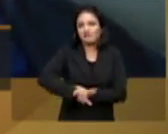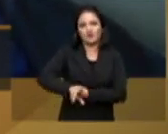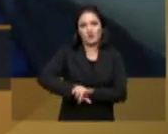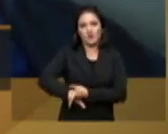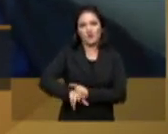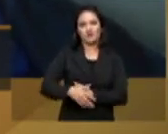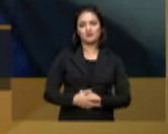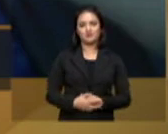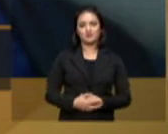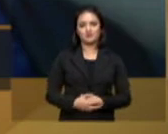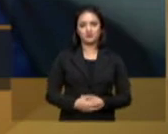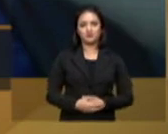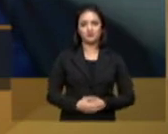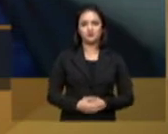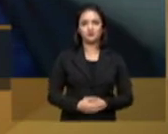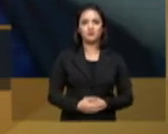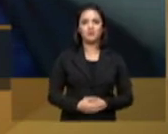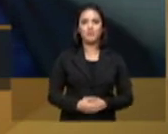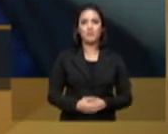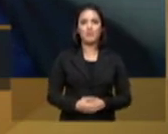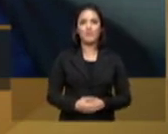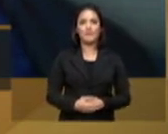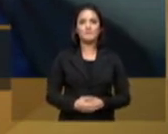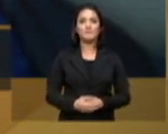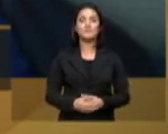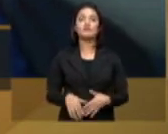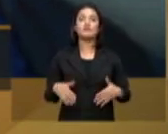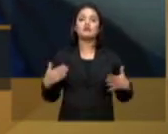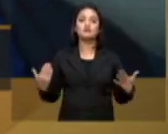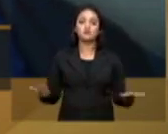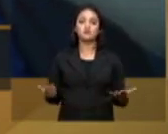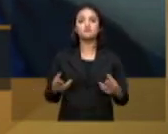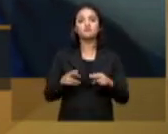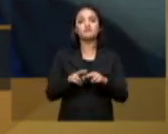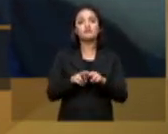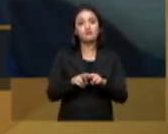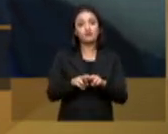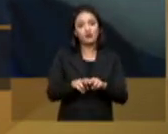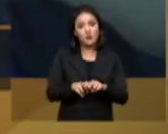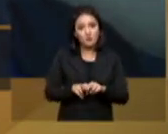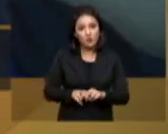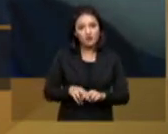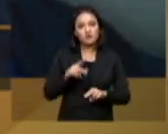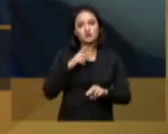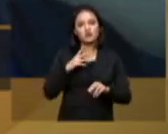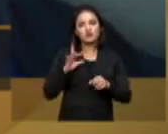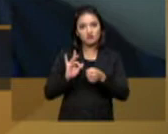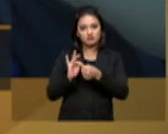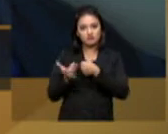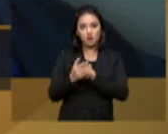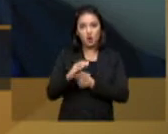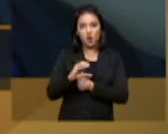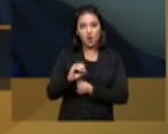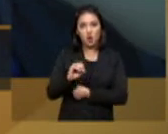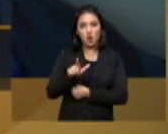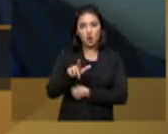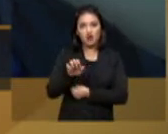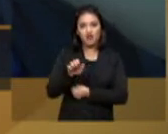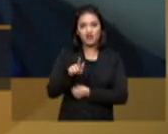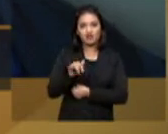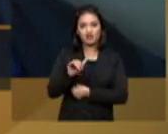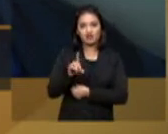se coloca num julgamento. E é essa a razão de ser de um colegiado.